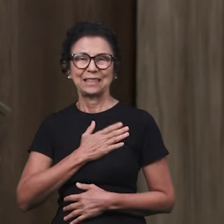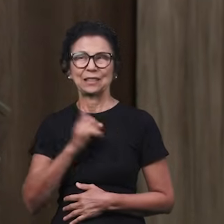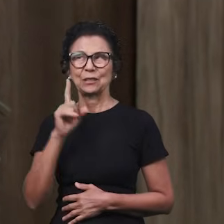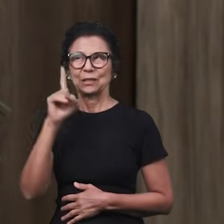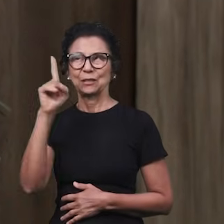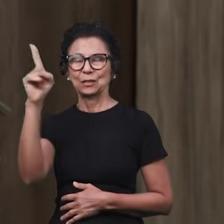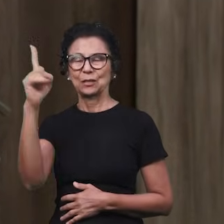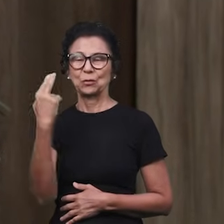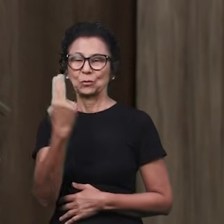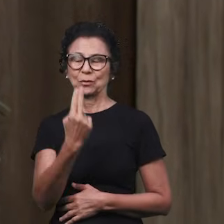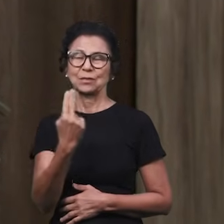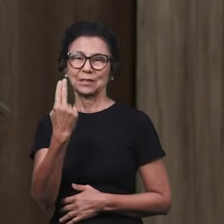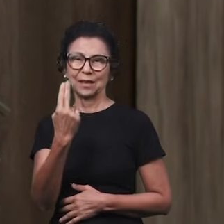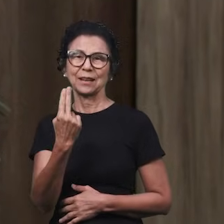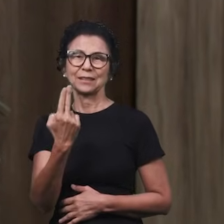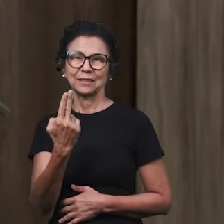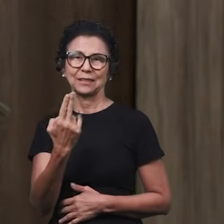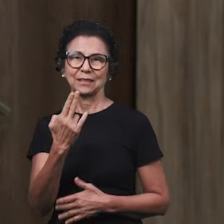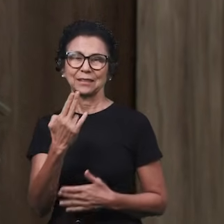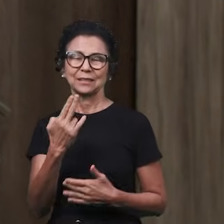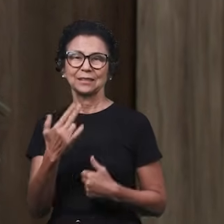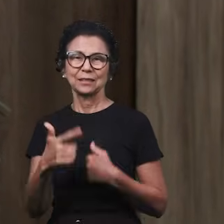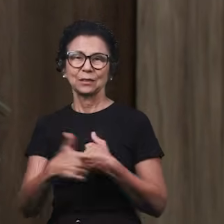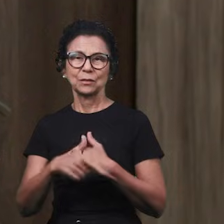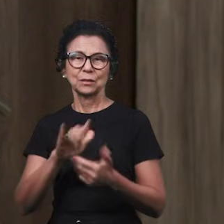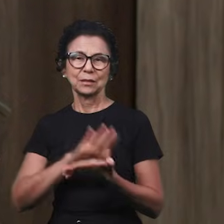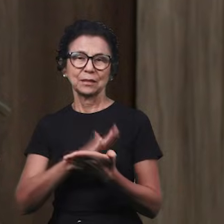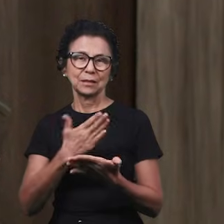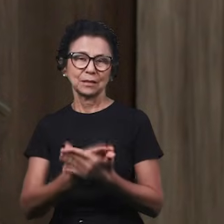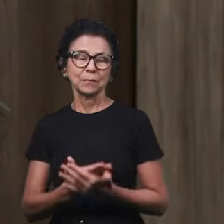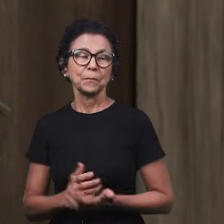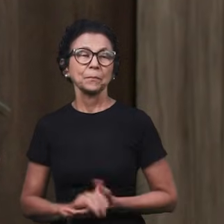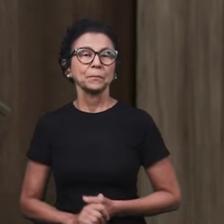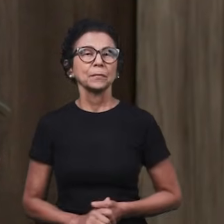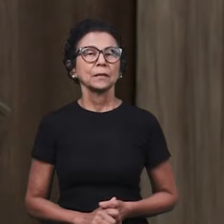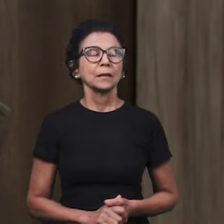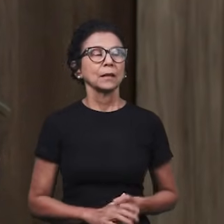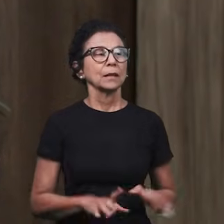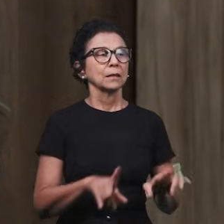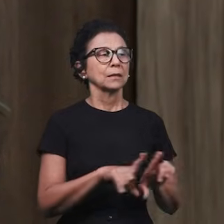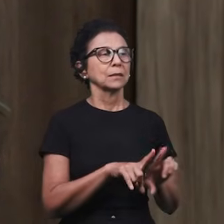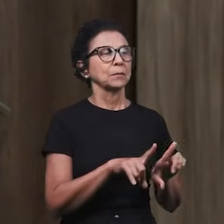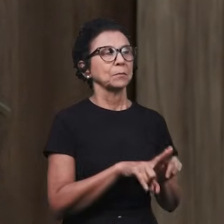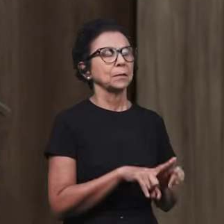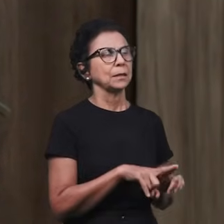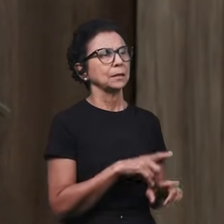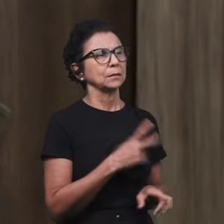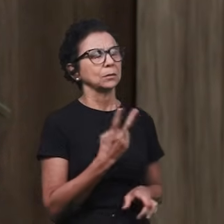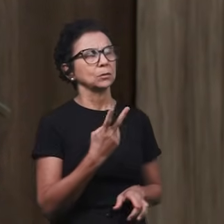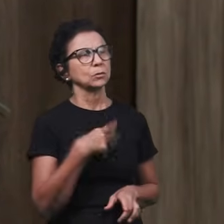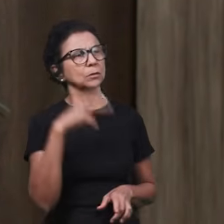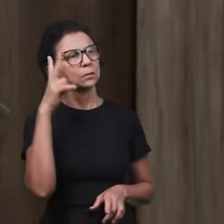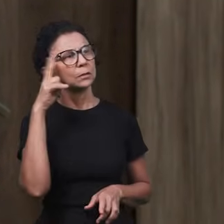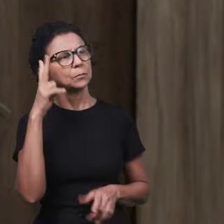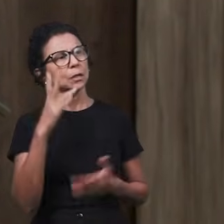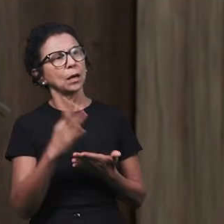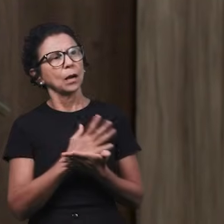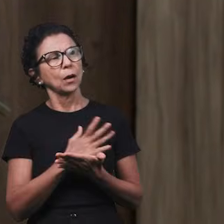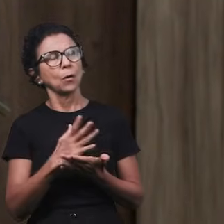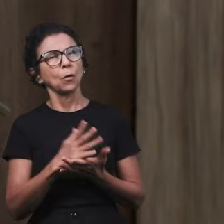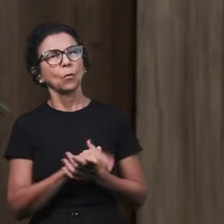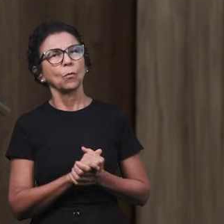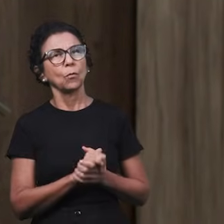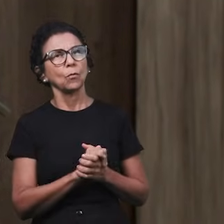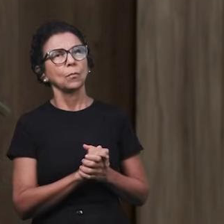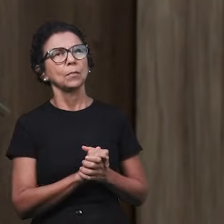Senhor. E antes da gente encerrar, a gente estava aqui comentando, lembrando sobre algumas orientações que a gente já vem passando